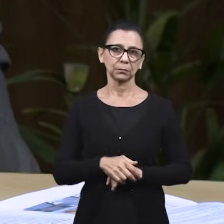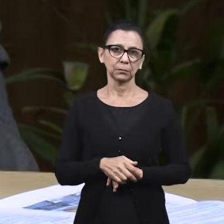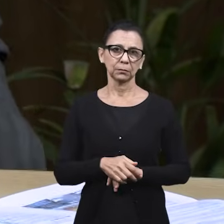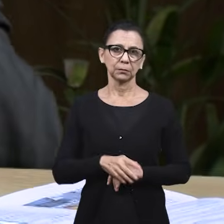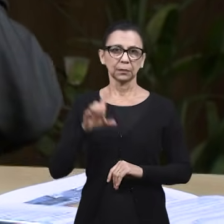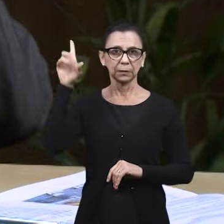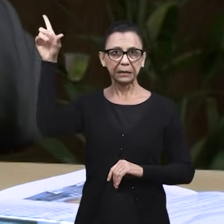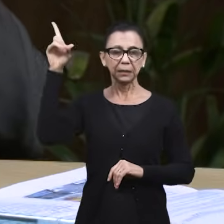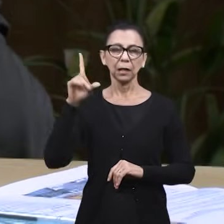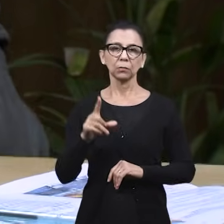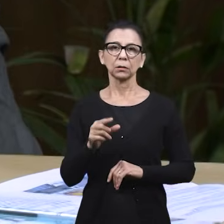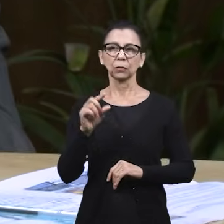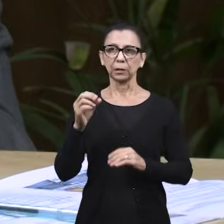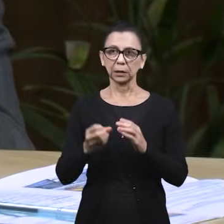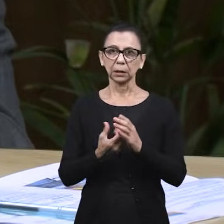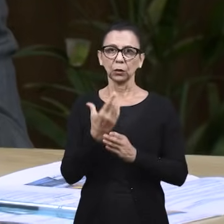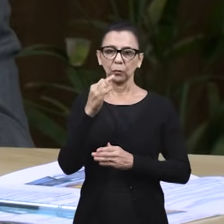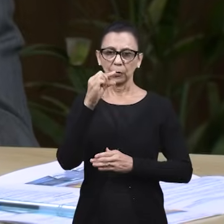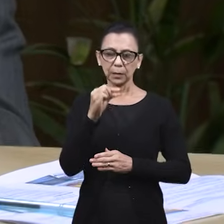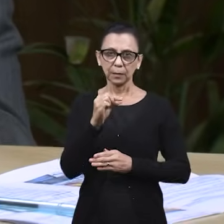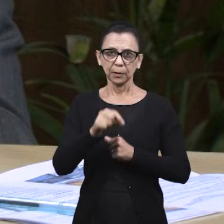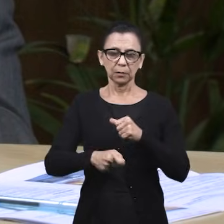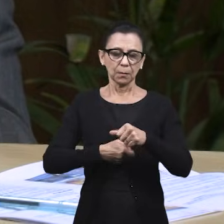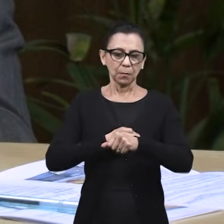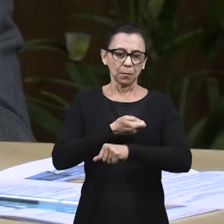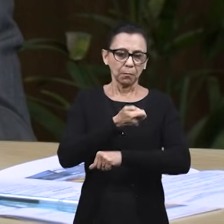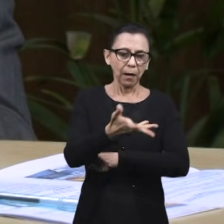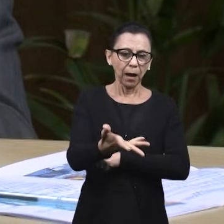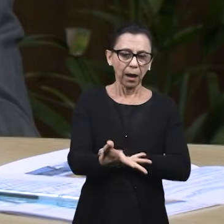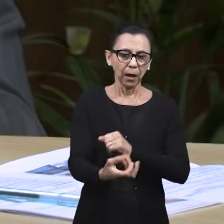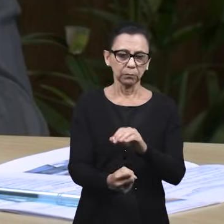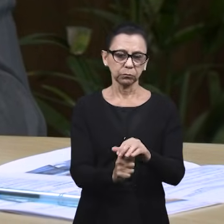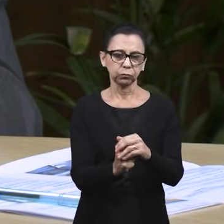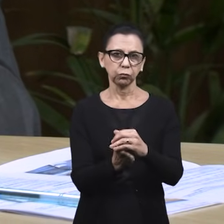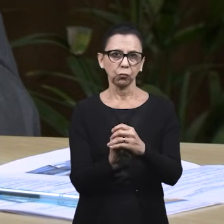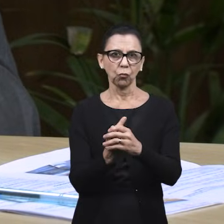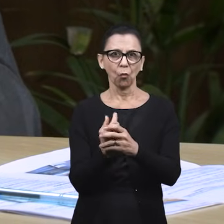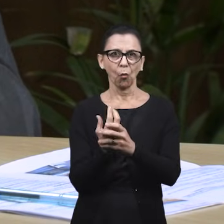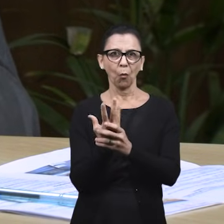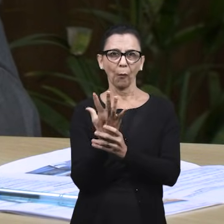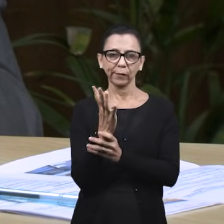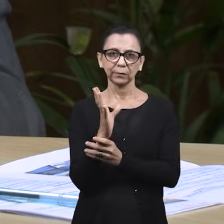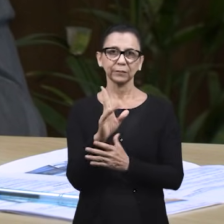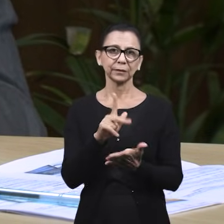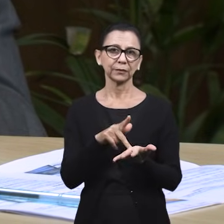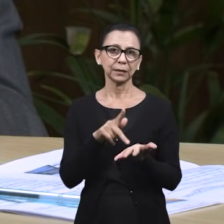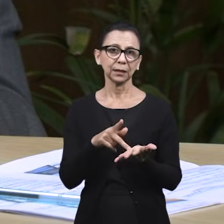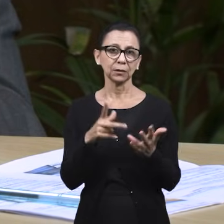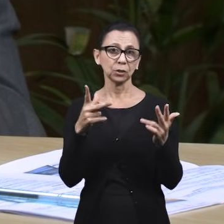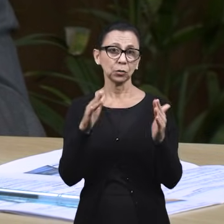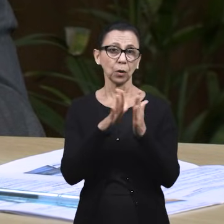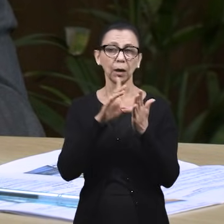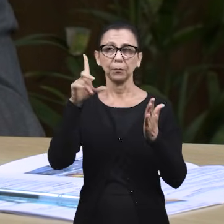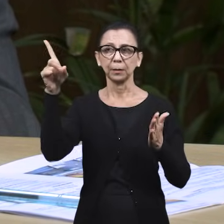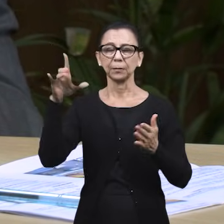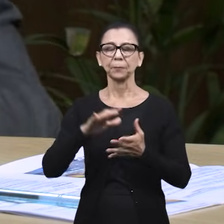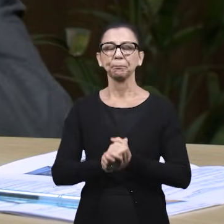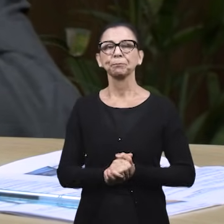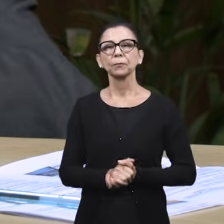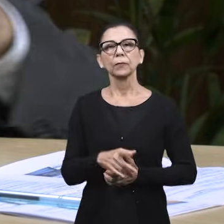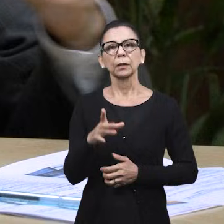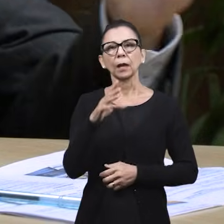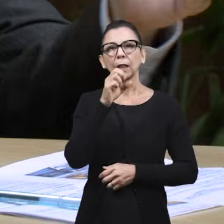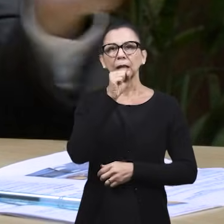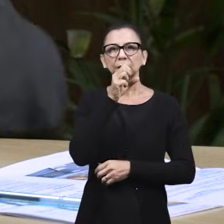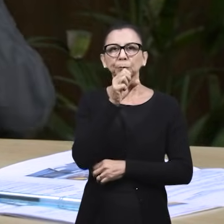transformar numa árvore e depois dar o fruto. Então a palavra de Deus é assim. Por exemplo, você chupou uma laranja,